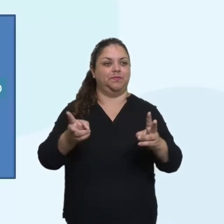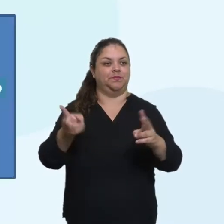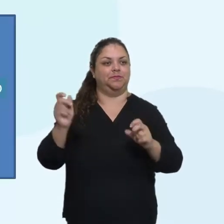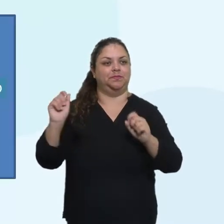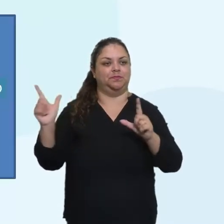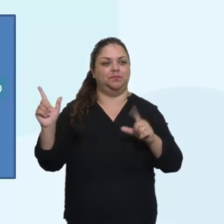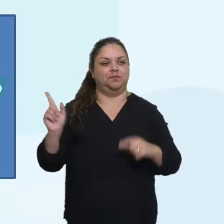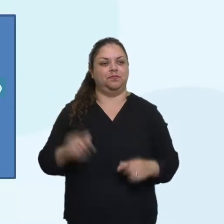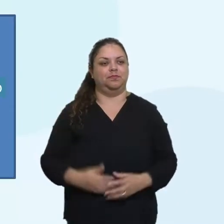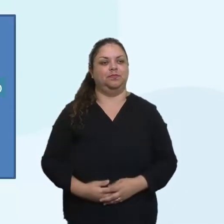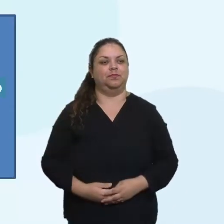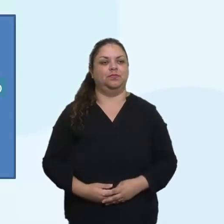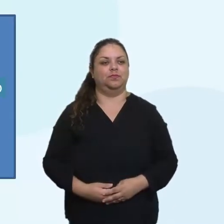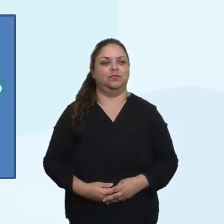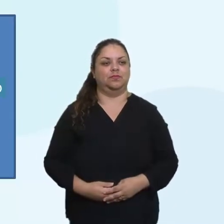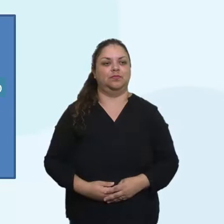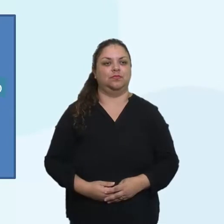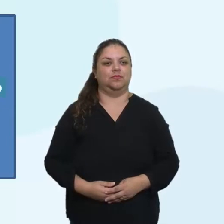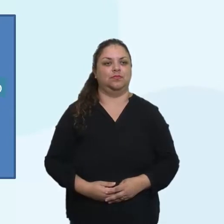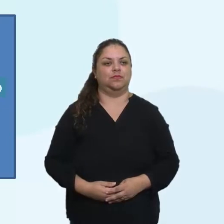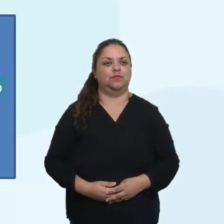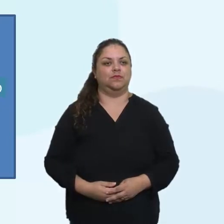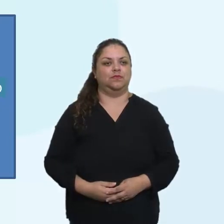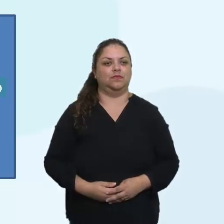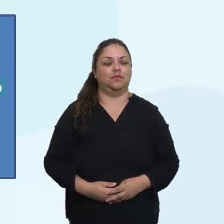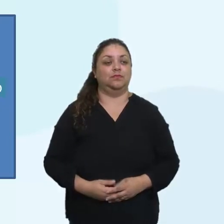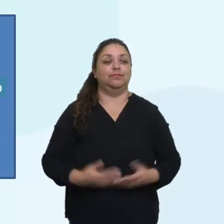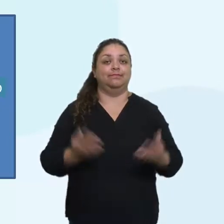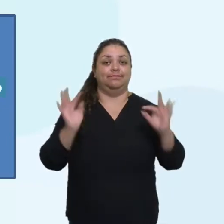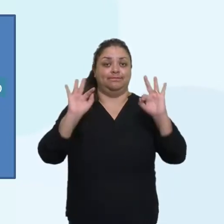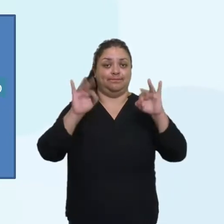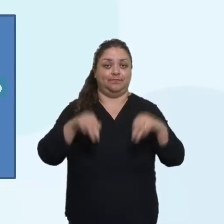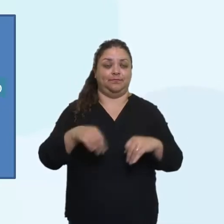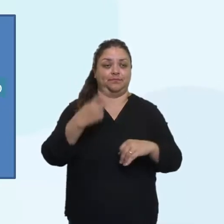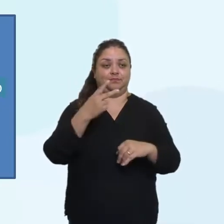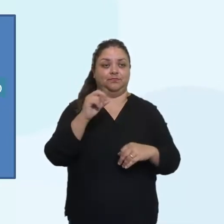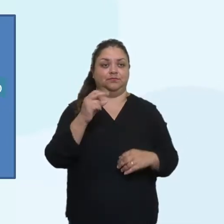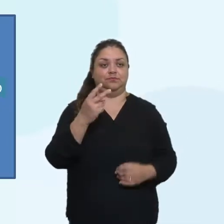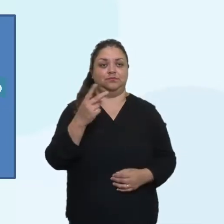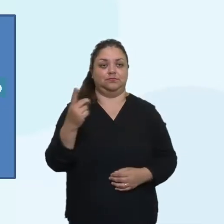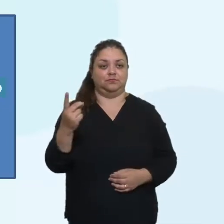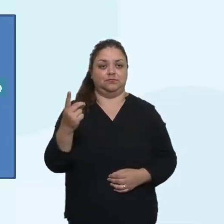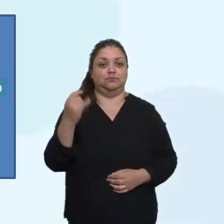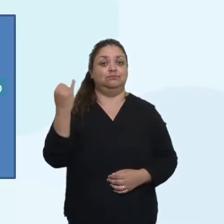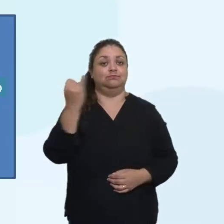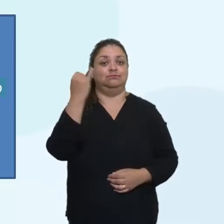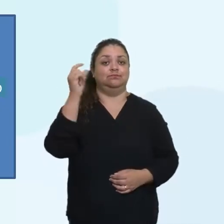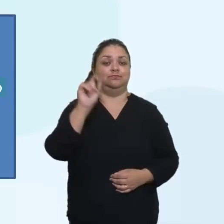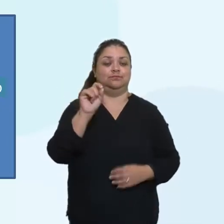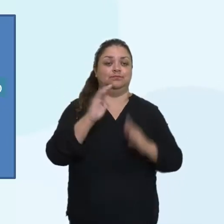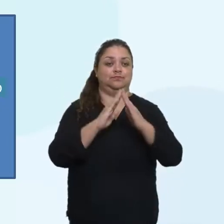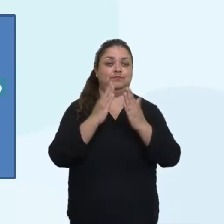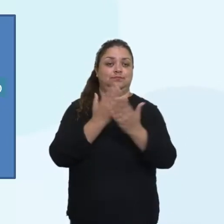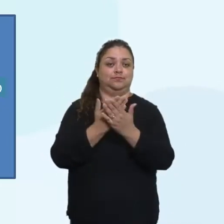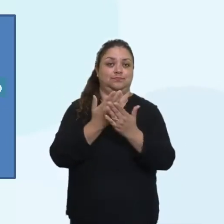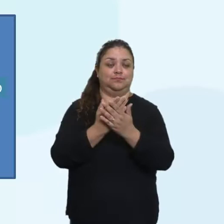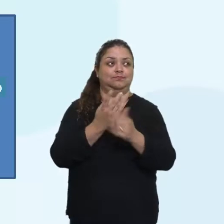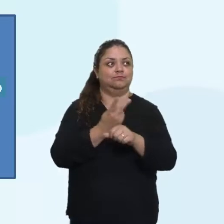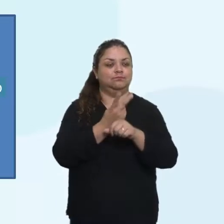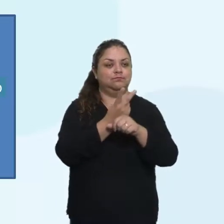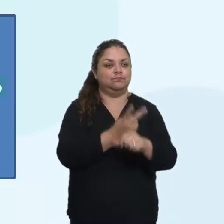então para fechar o ano letivo de 2021 é importante que as escolas fortaleçam a busca ativa